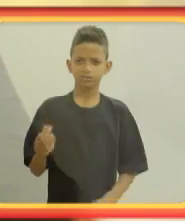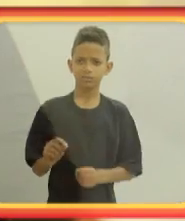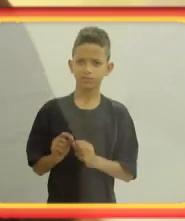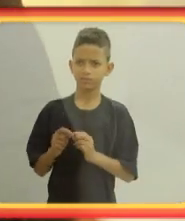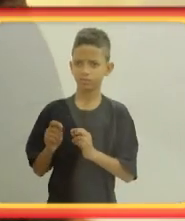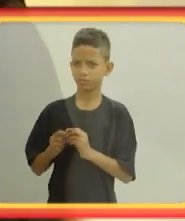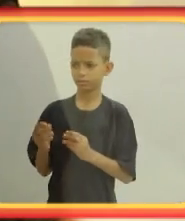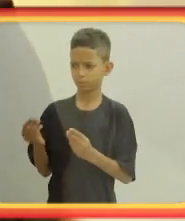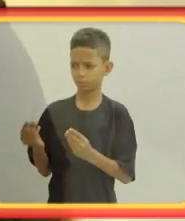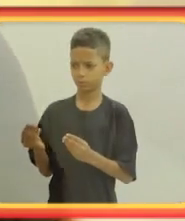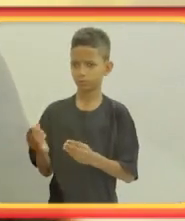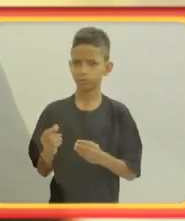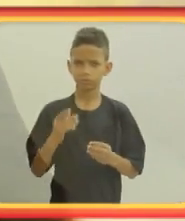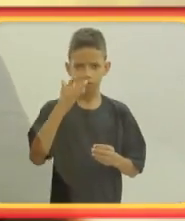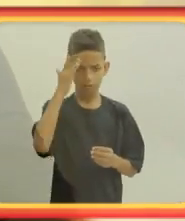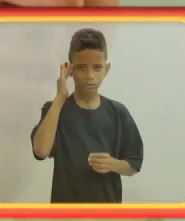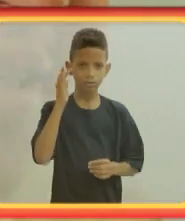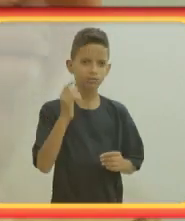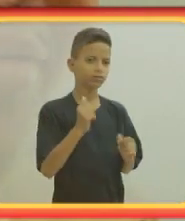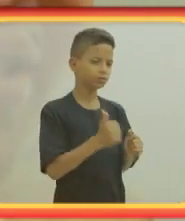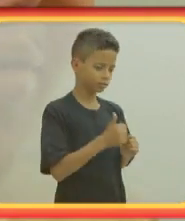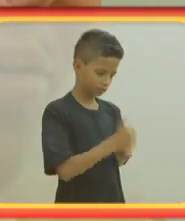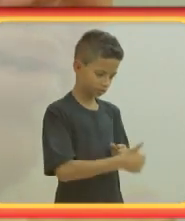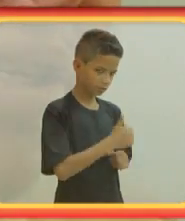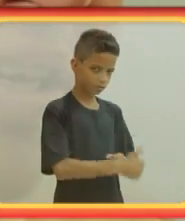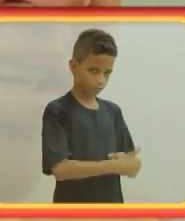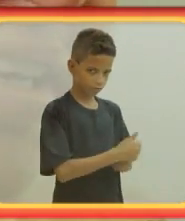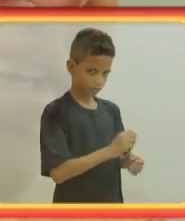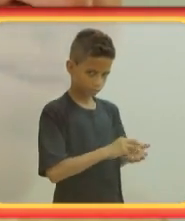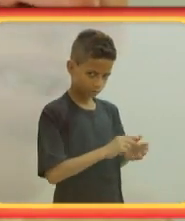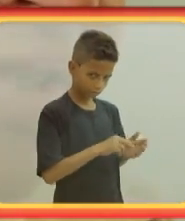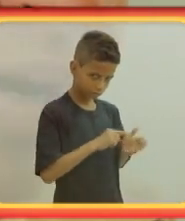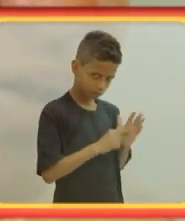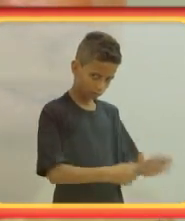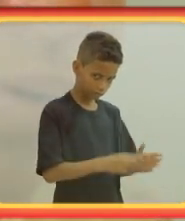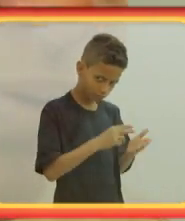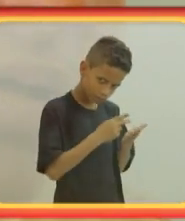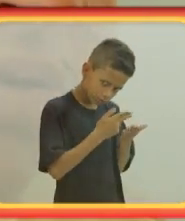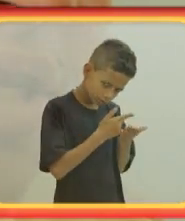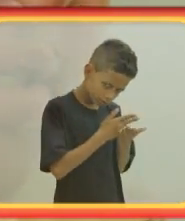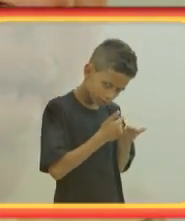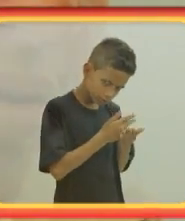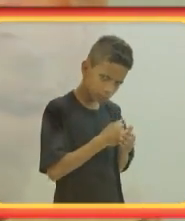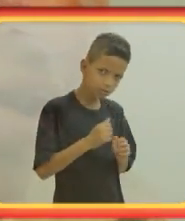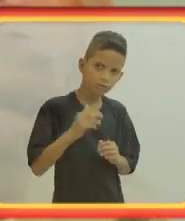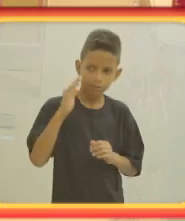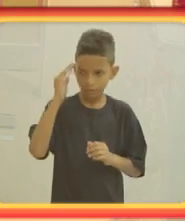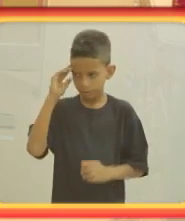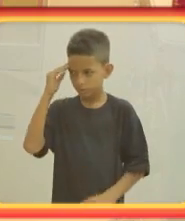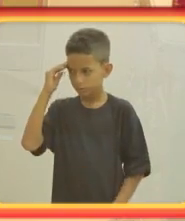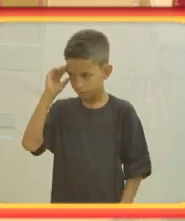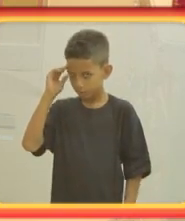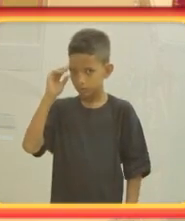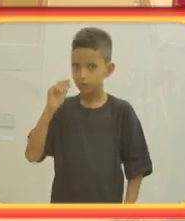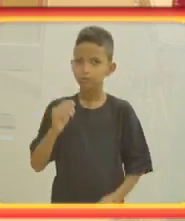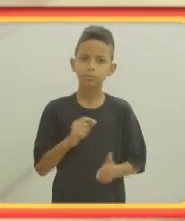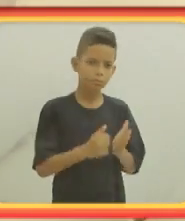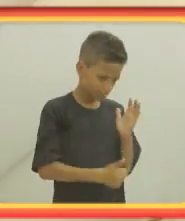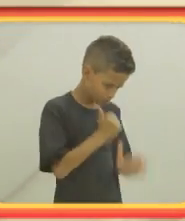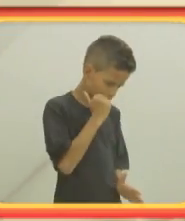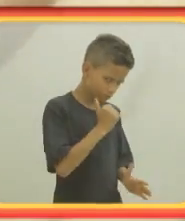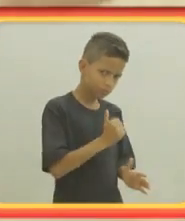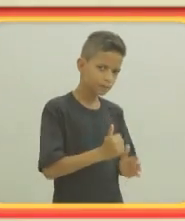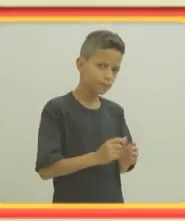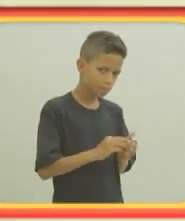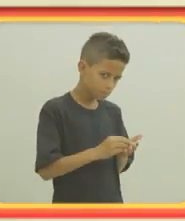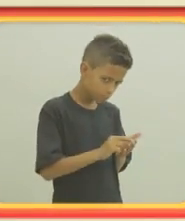Você fala com muitos clientes? Sim, passa informações sobre os esmaltes, produtos e os desenhos. Entendi. Primeira vez que tu vai